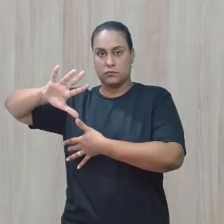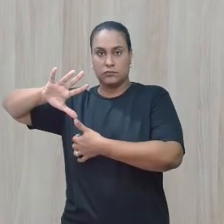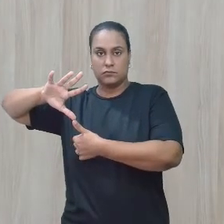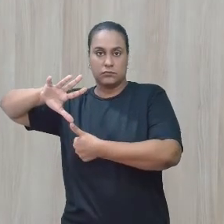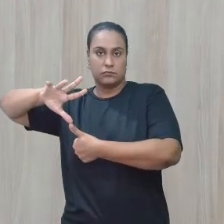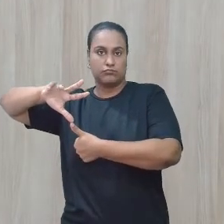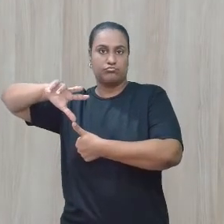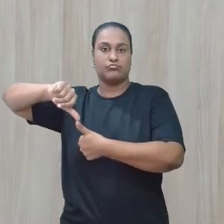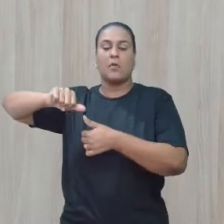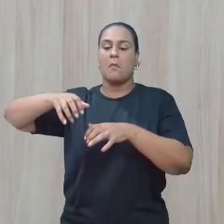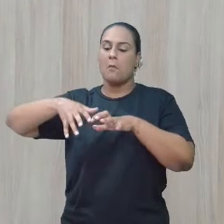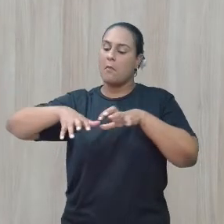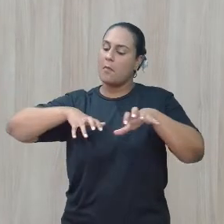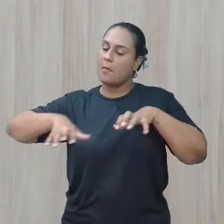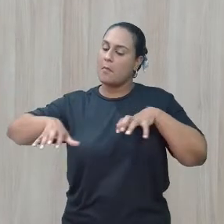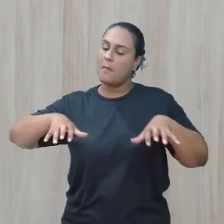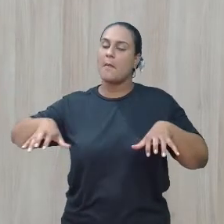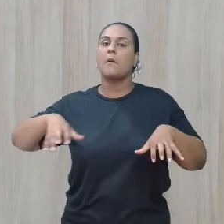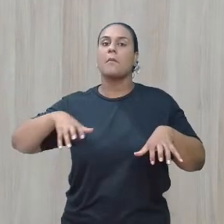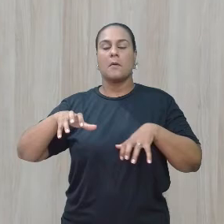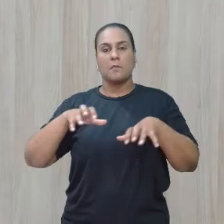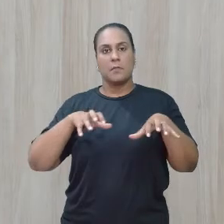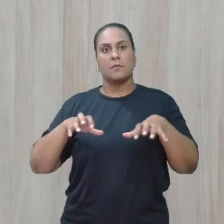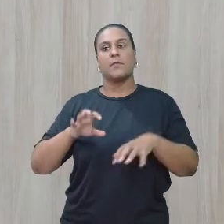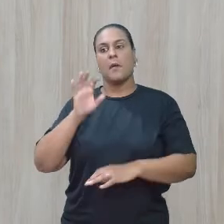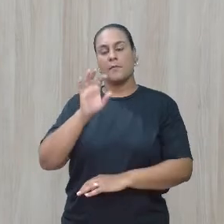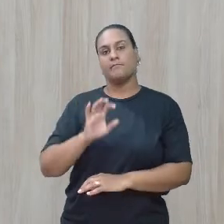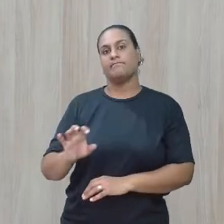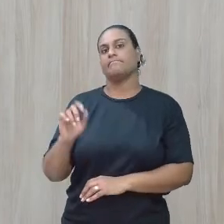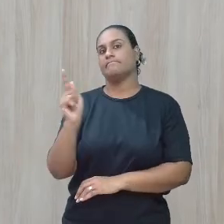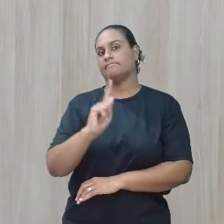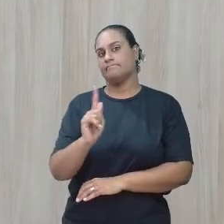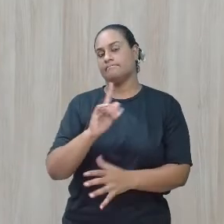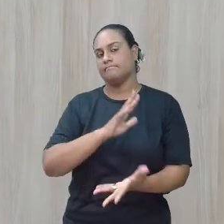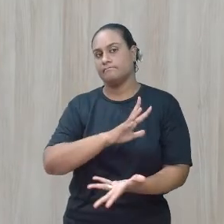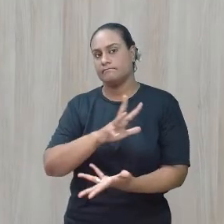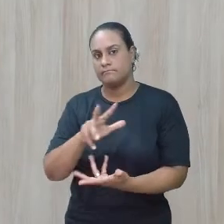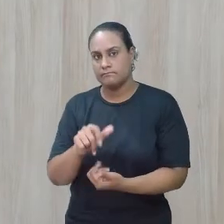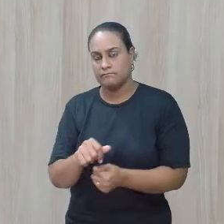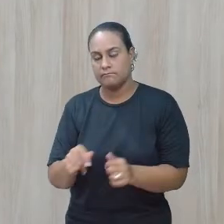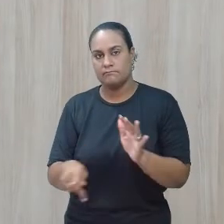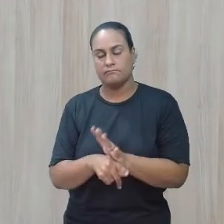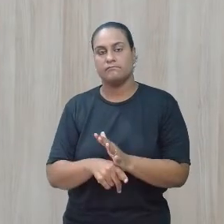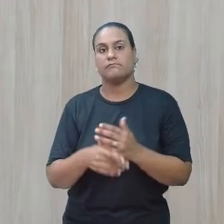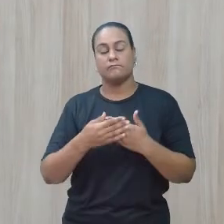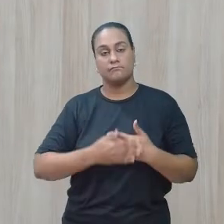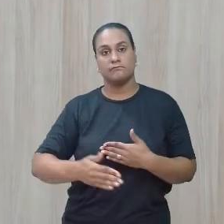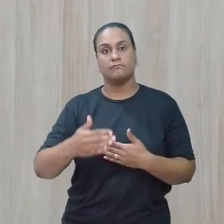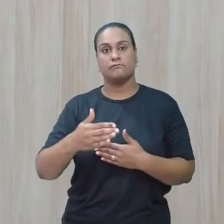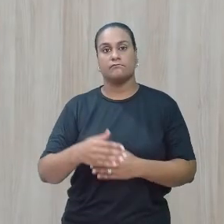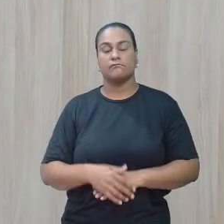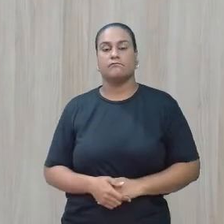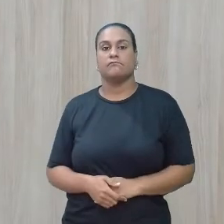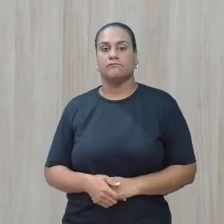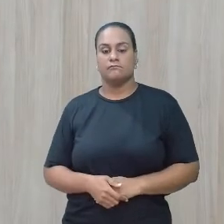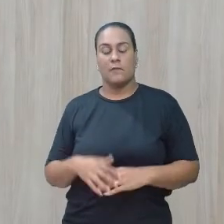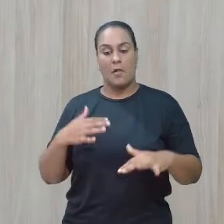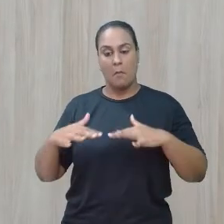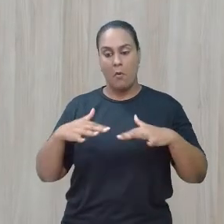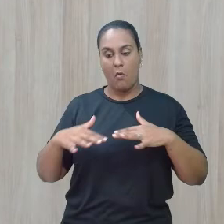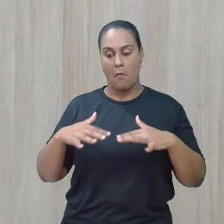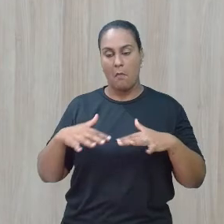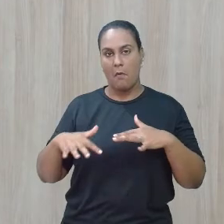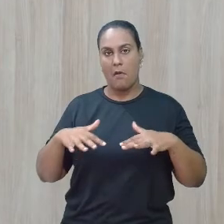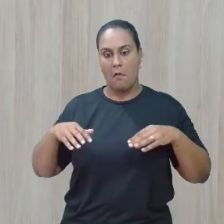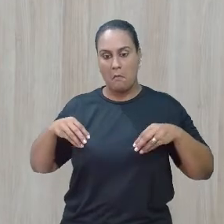essa formação geográfica que a gente tem hoje, né, dos continentes, e a partir disso é que dessas movimentações,